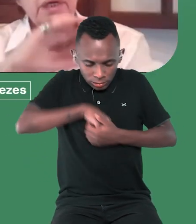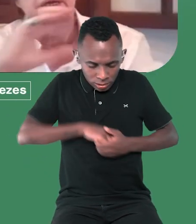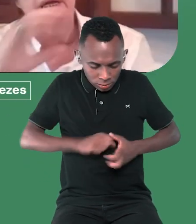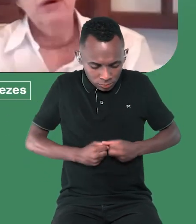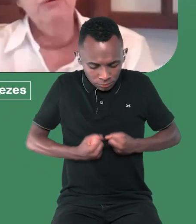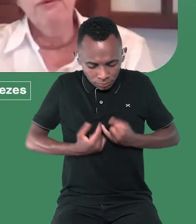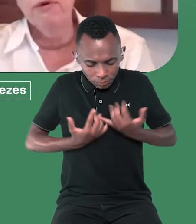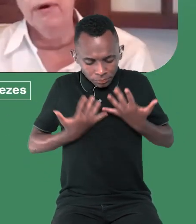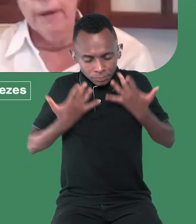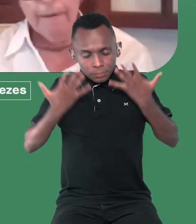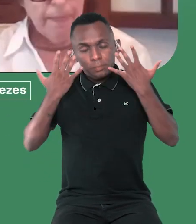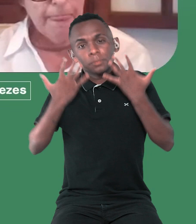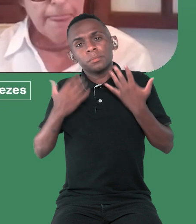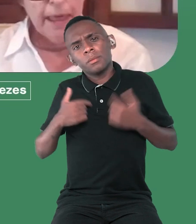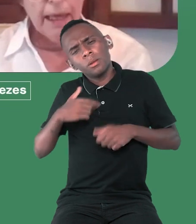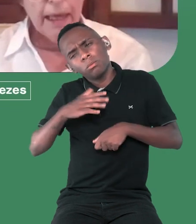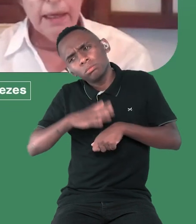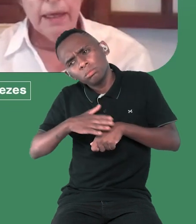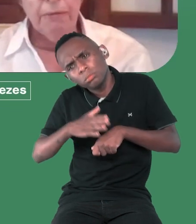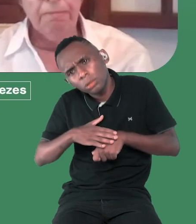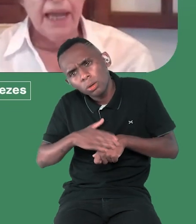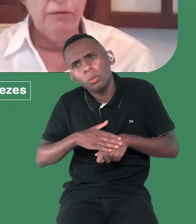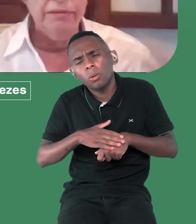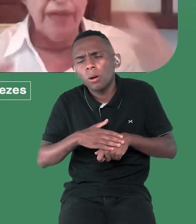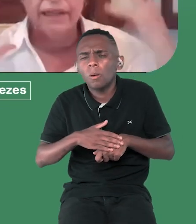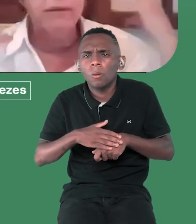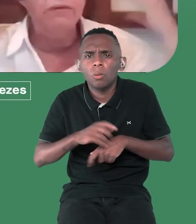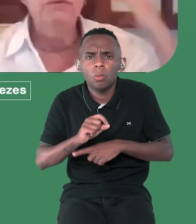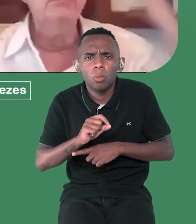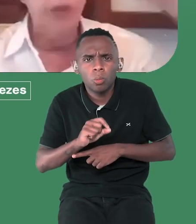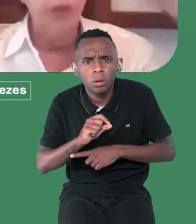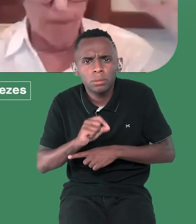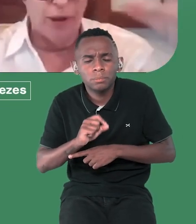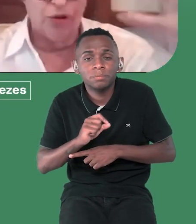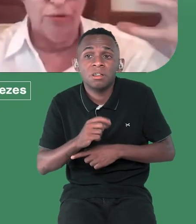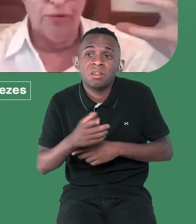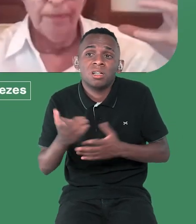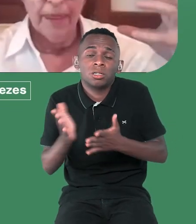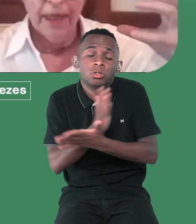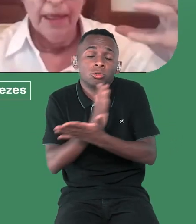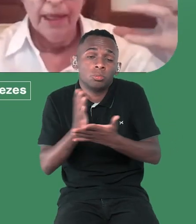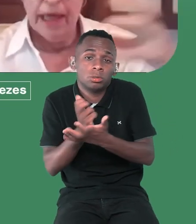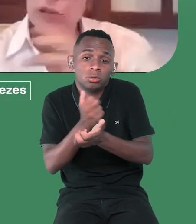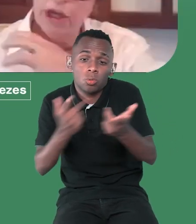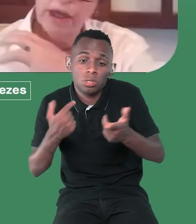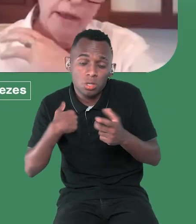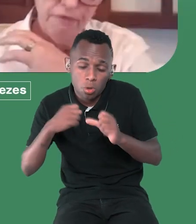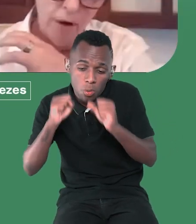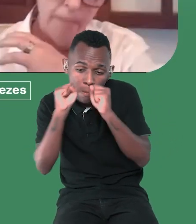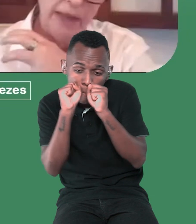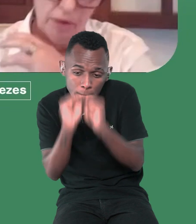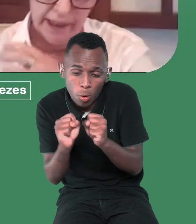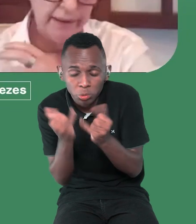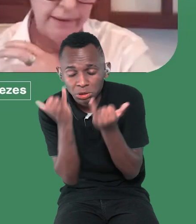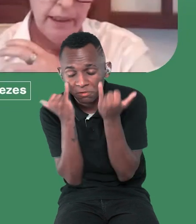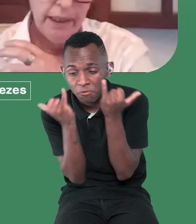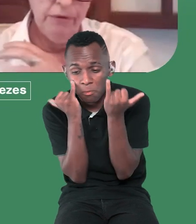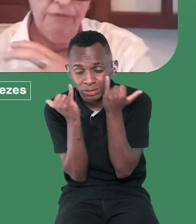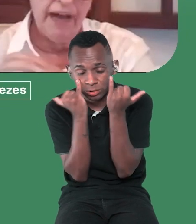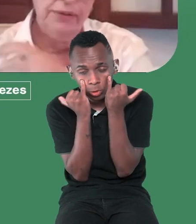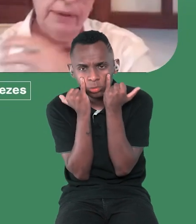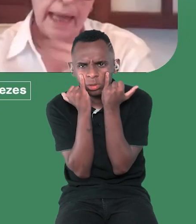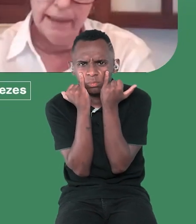olhar, voo pequeno e ligeiro, raio de lua no mar. Da poesia nasceu meu